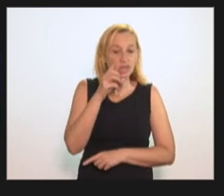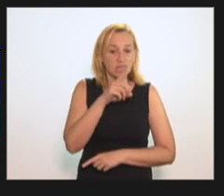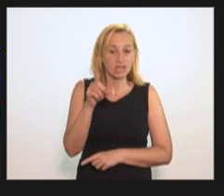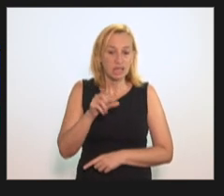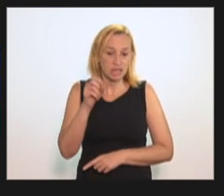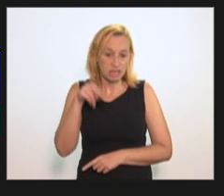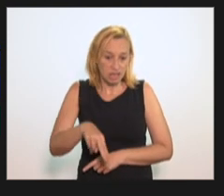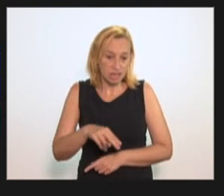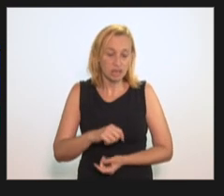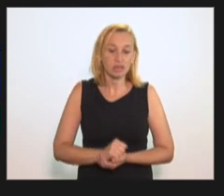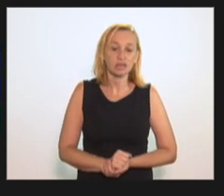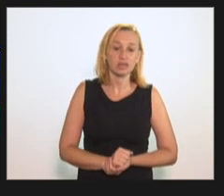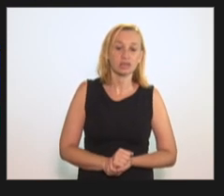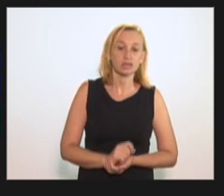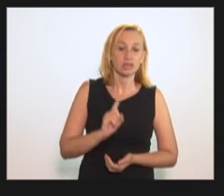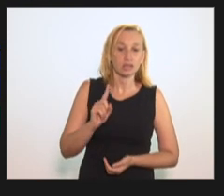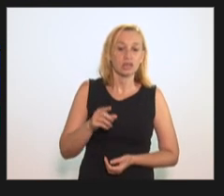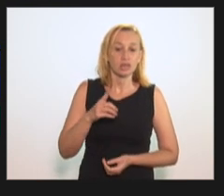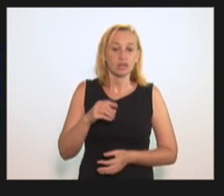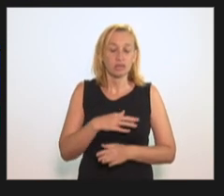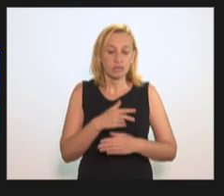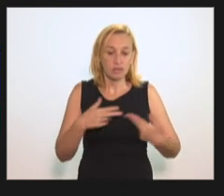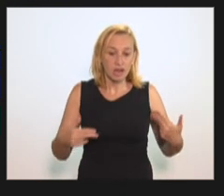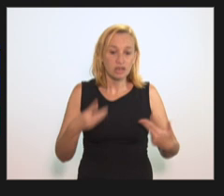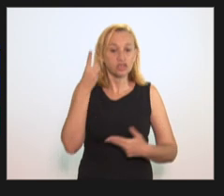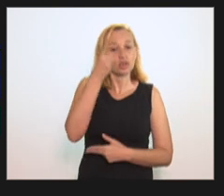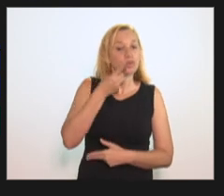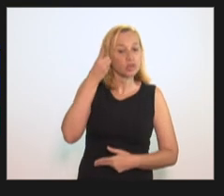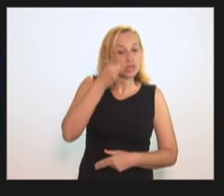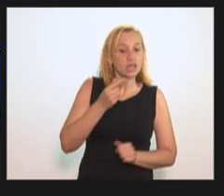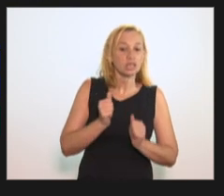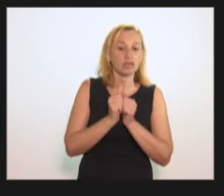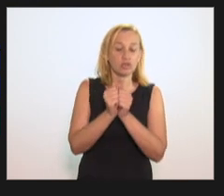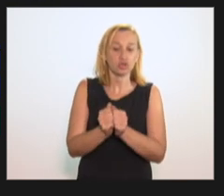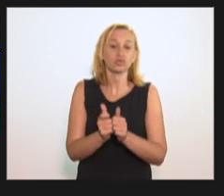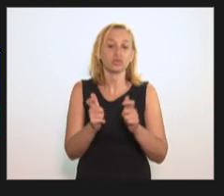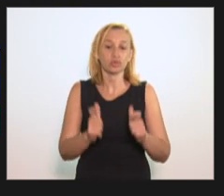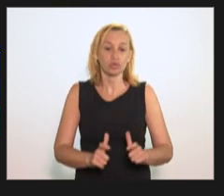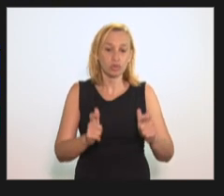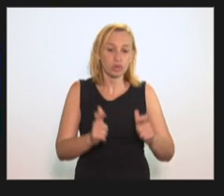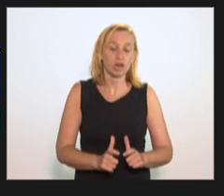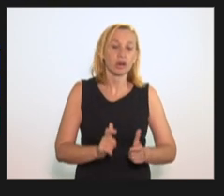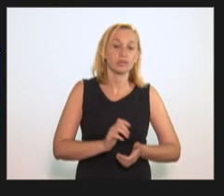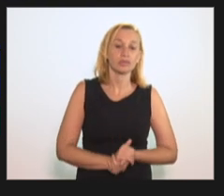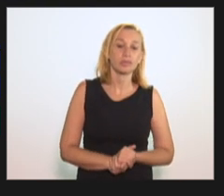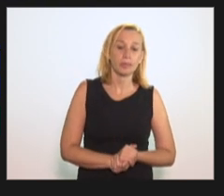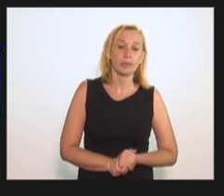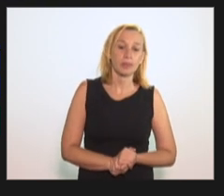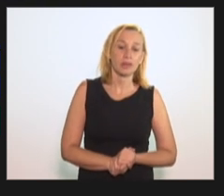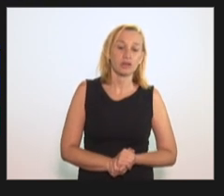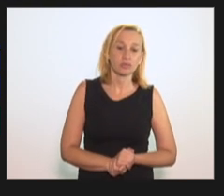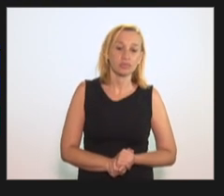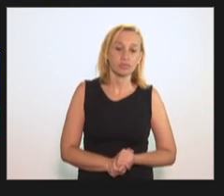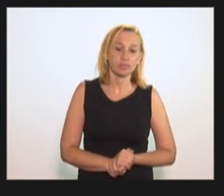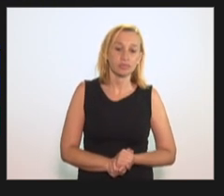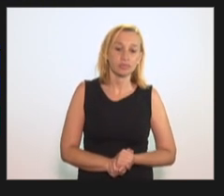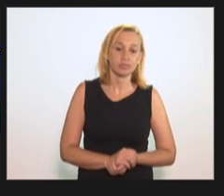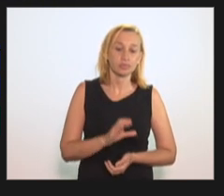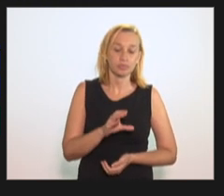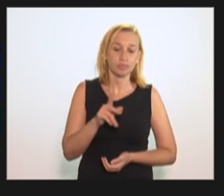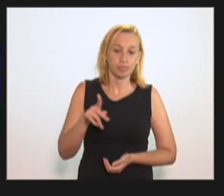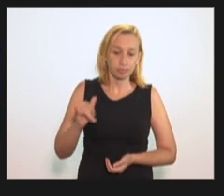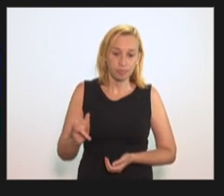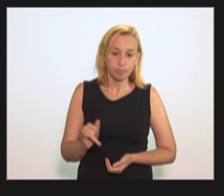deputados e deputados e deputados como membro também dessa CPI